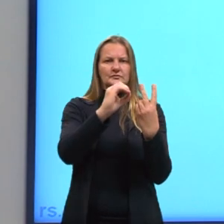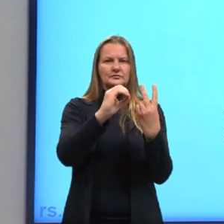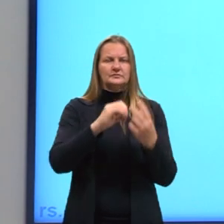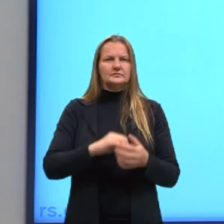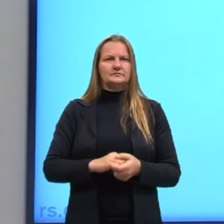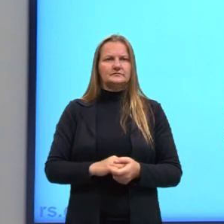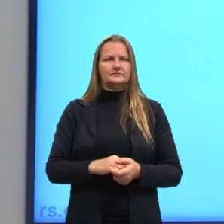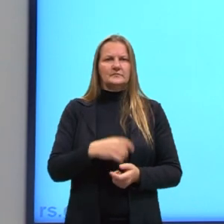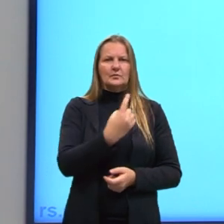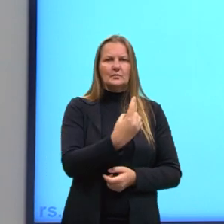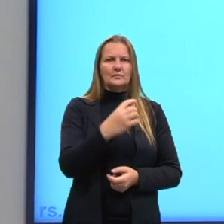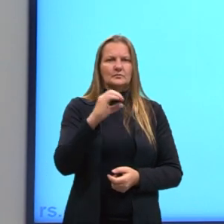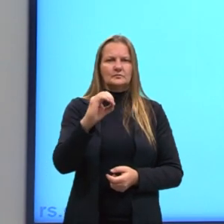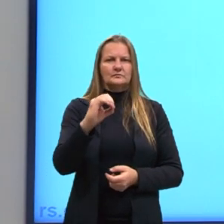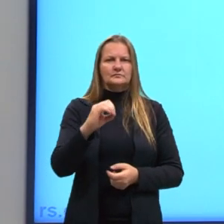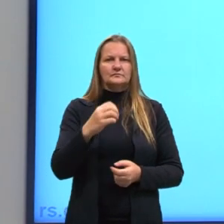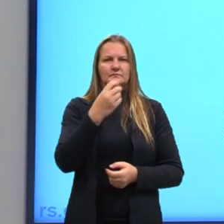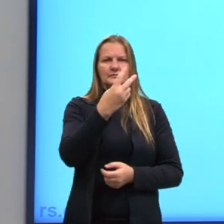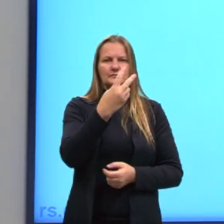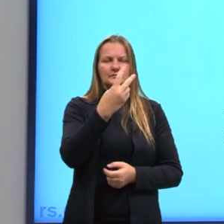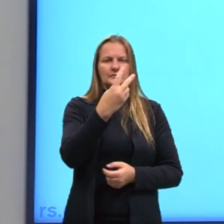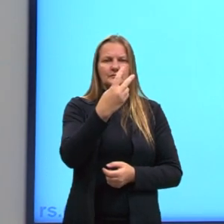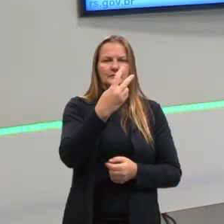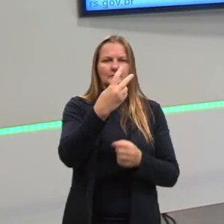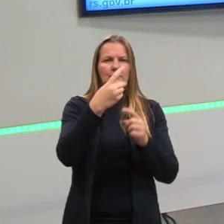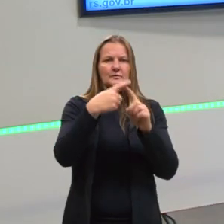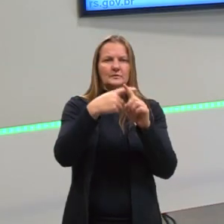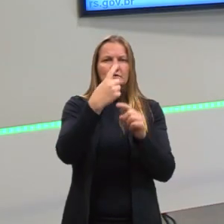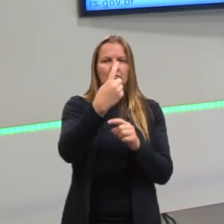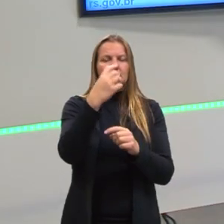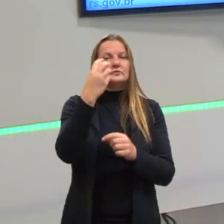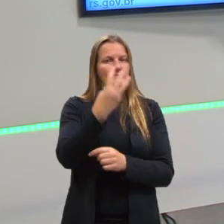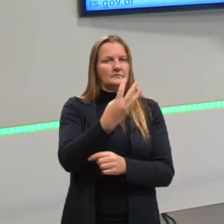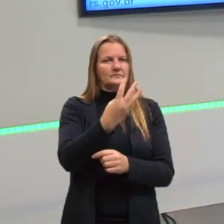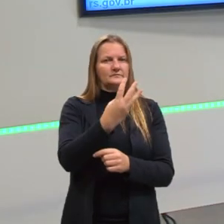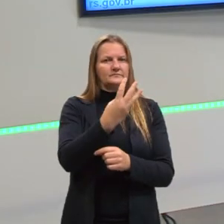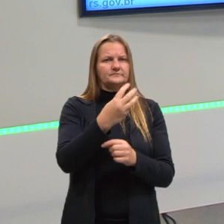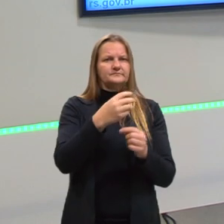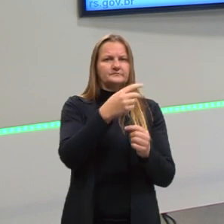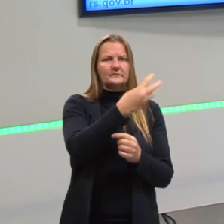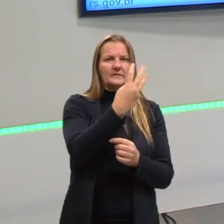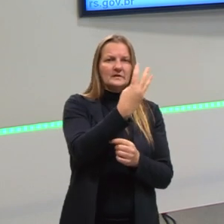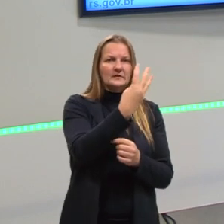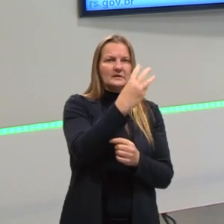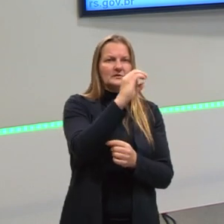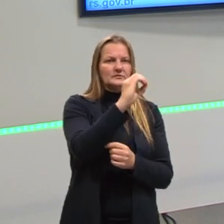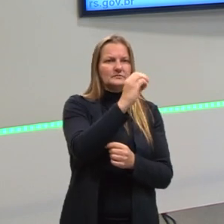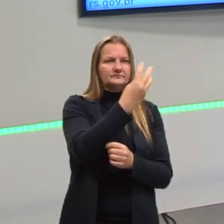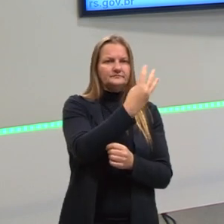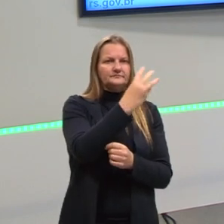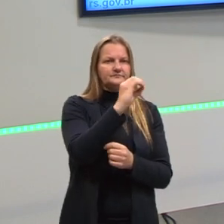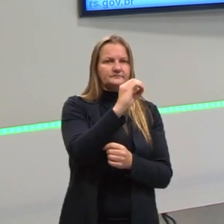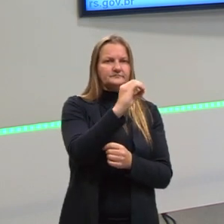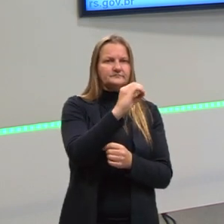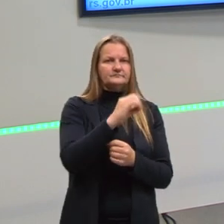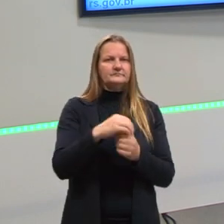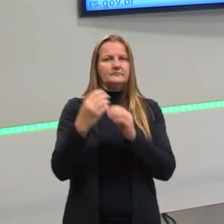na segunda e um na primeira dois mais 13 Então desse lado dos reagentes eu tenho três de gás oxigênio